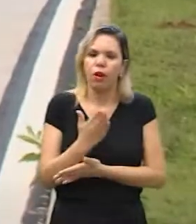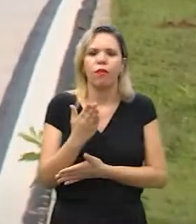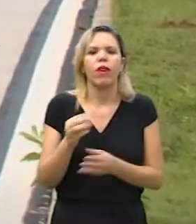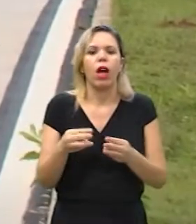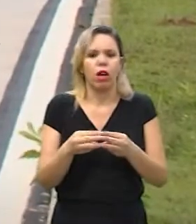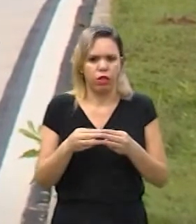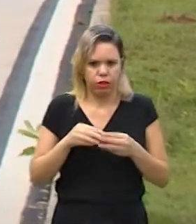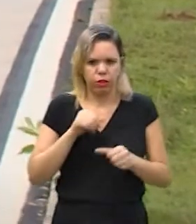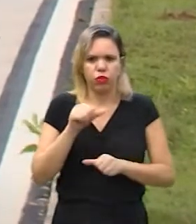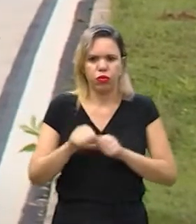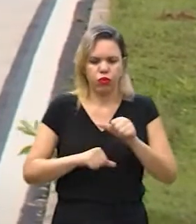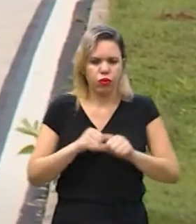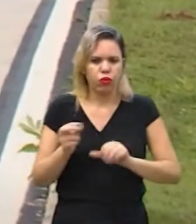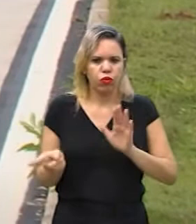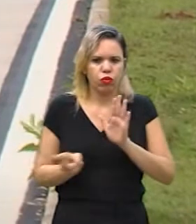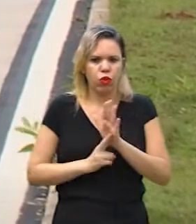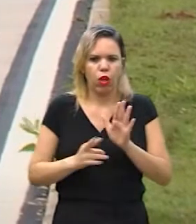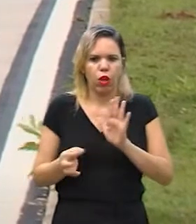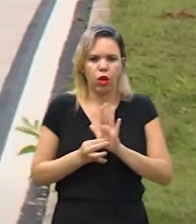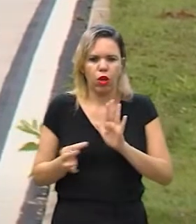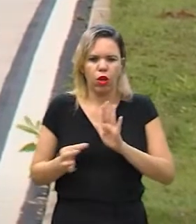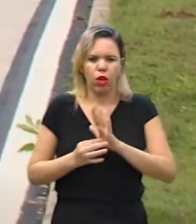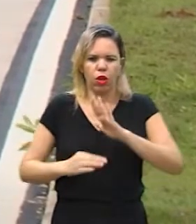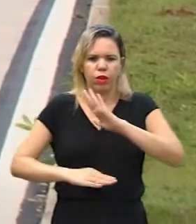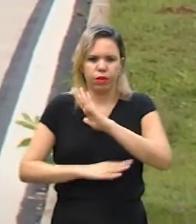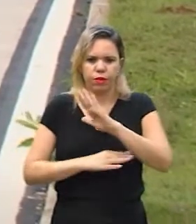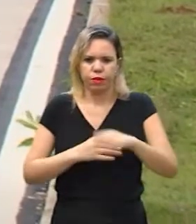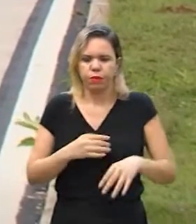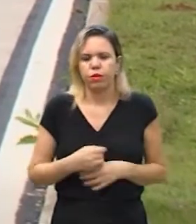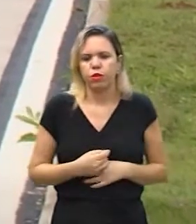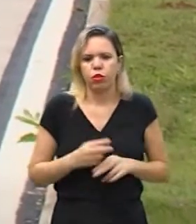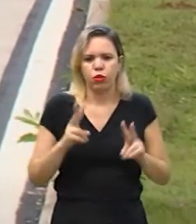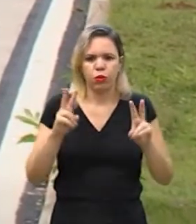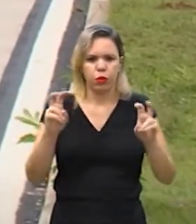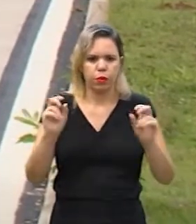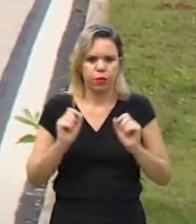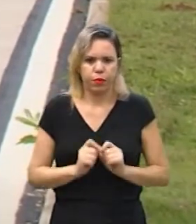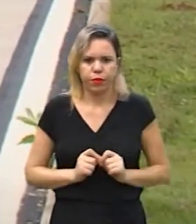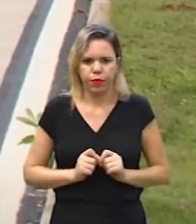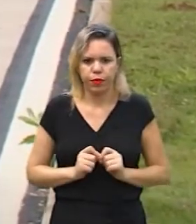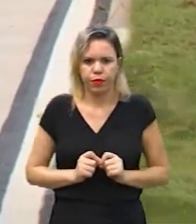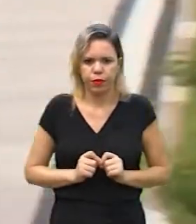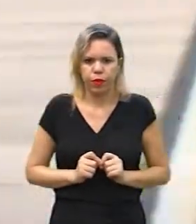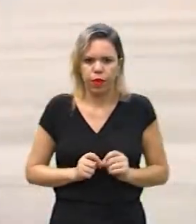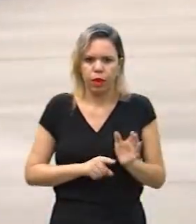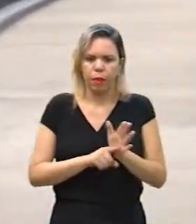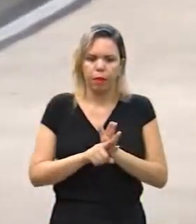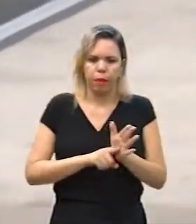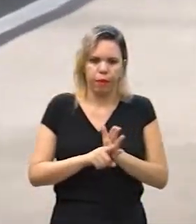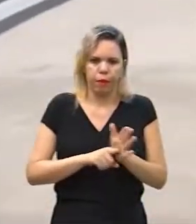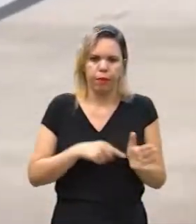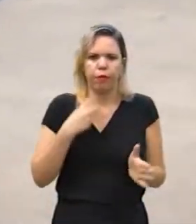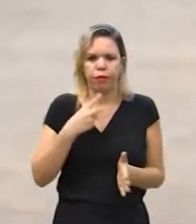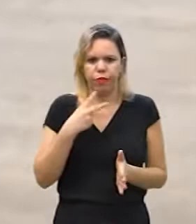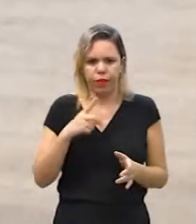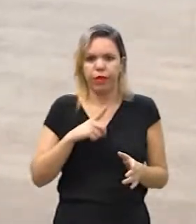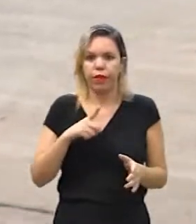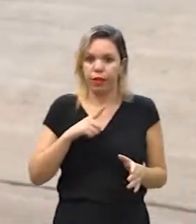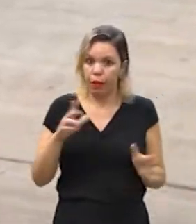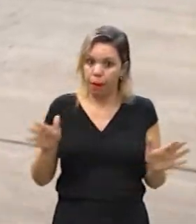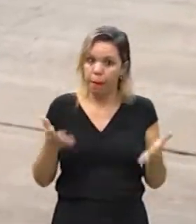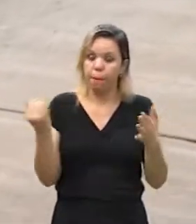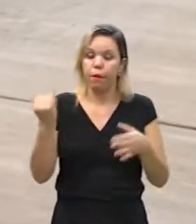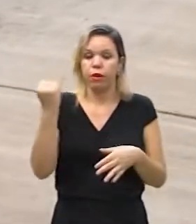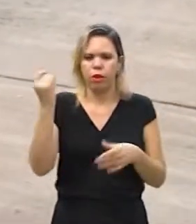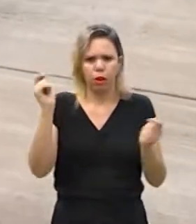se aprovada a Moção passar a representar a opinião da câmara municipal sobre o tema e isso segundo